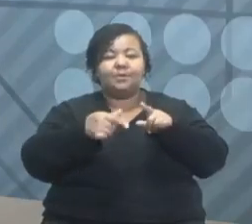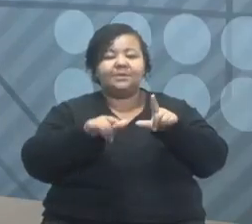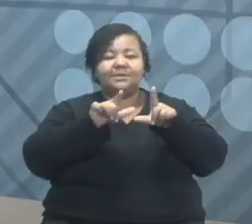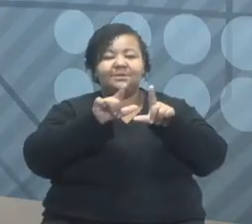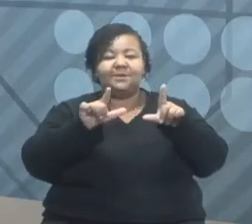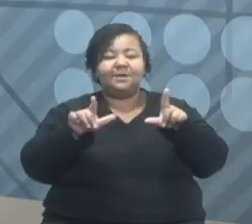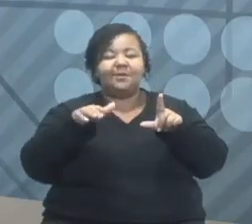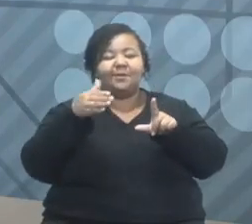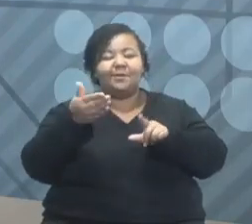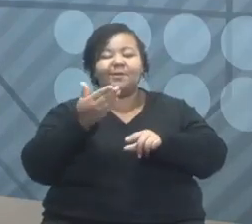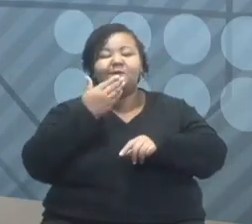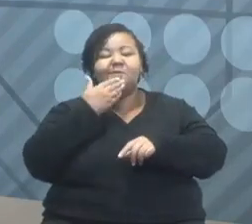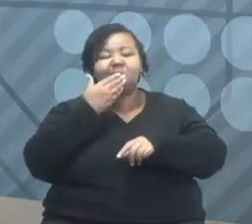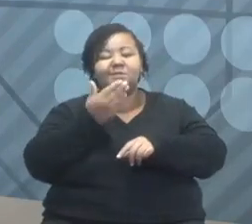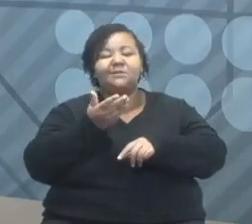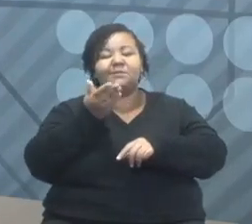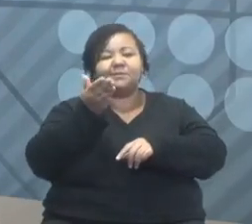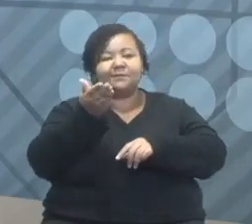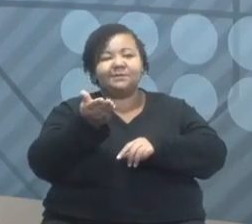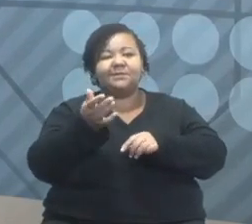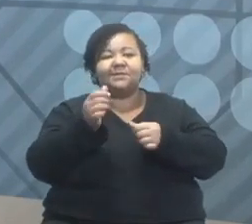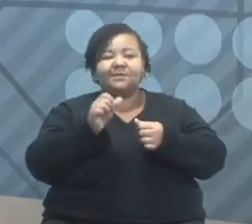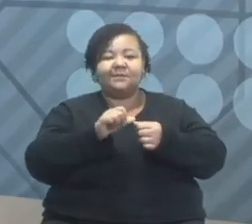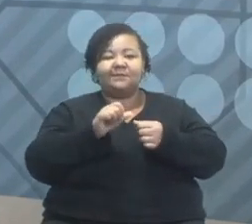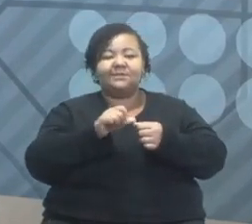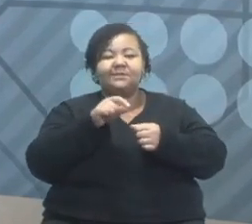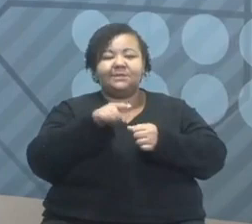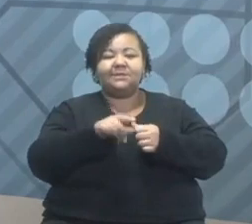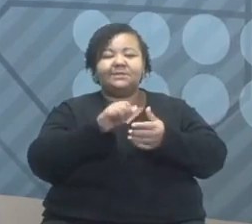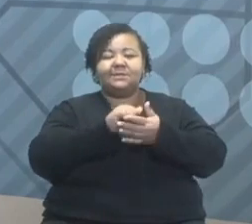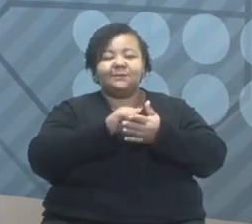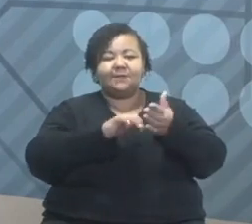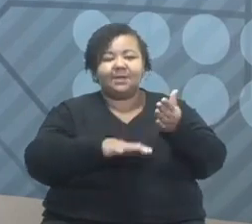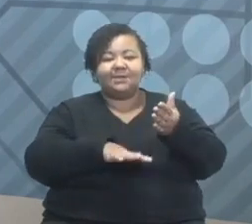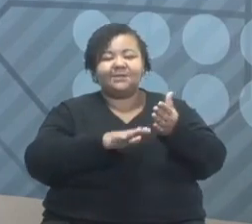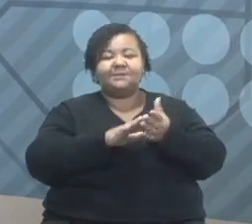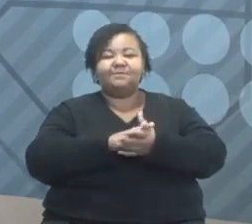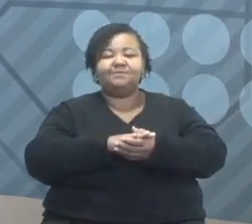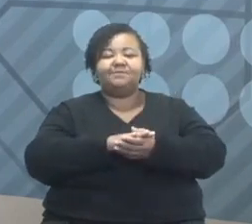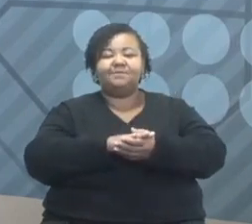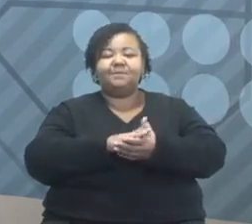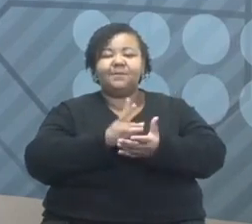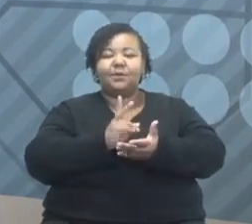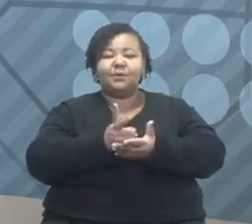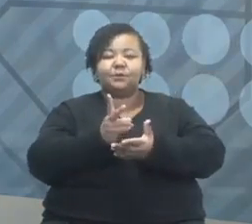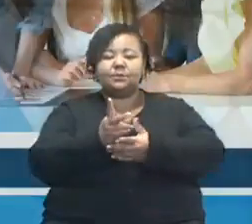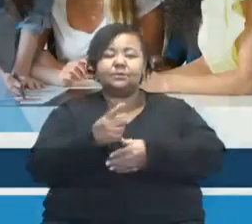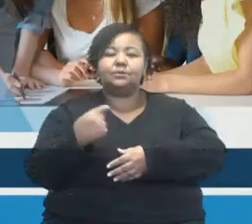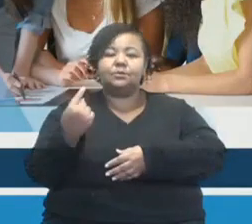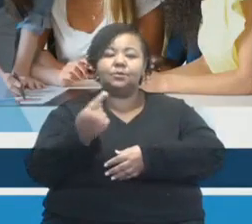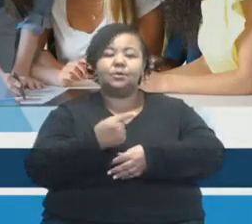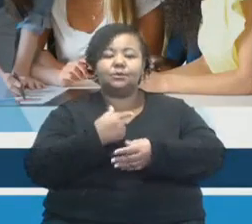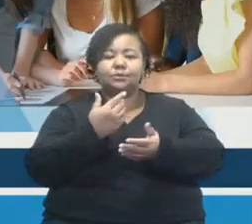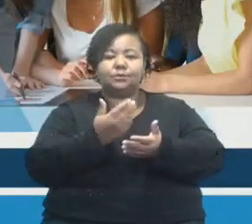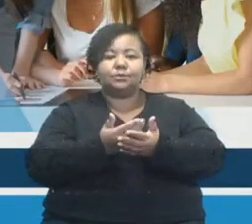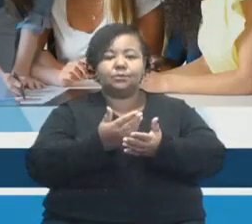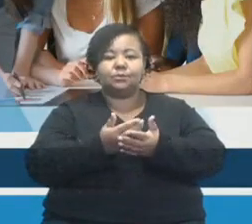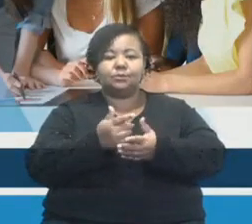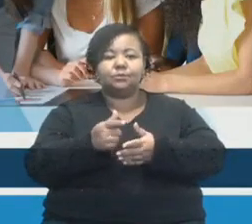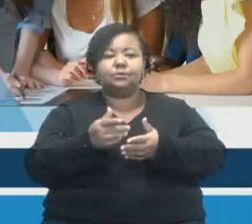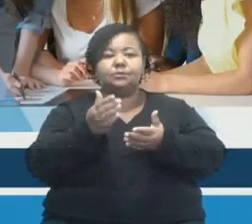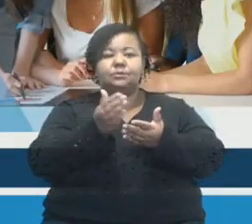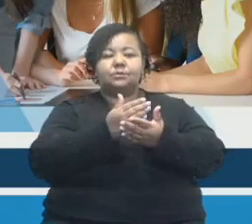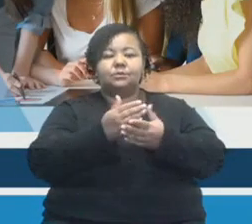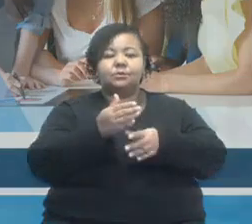foi solicitado a você que realizasse essa atividade. Dando continuidade no nosso estudo, em alguns